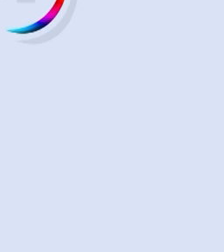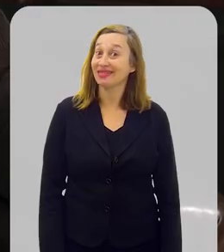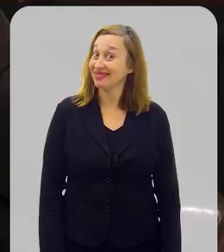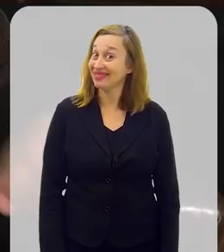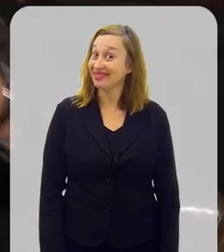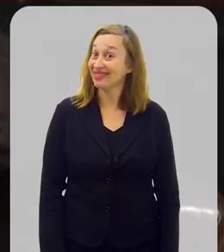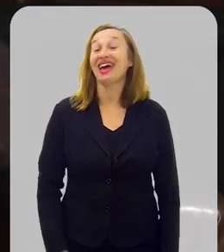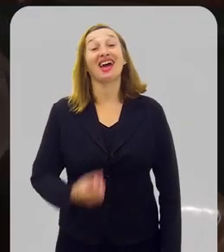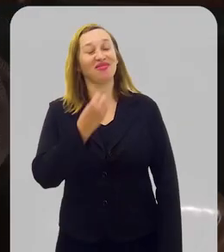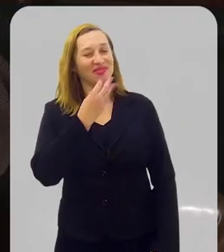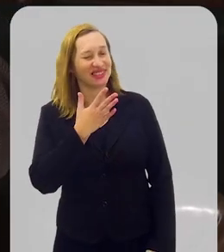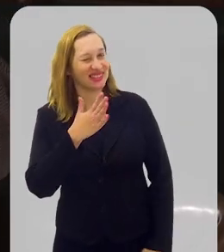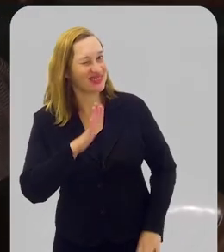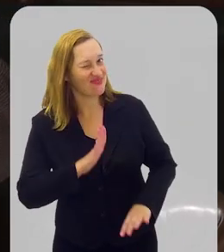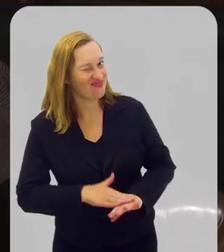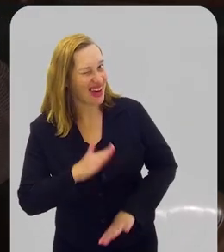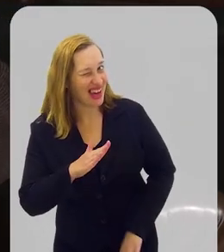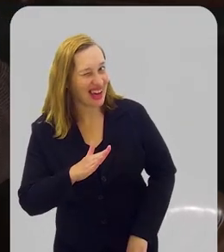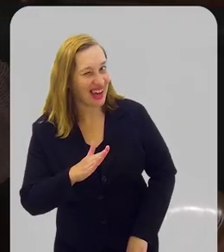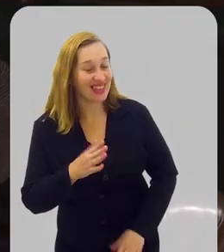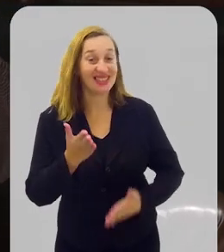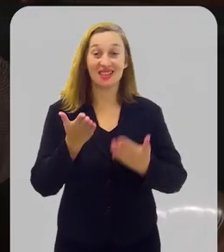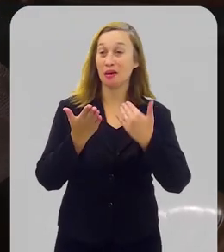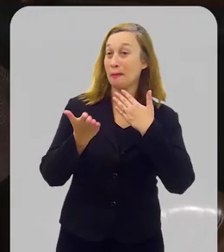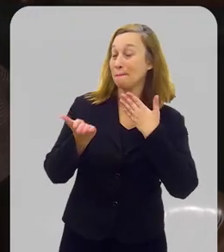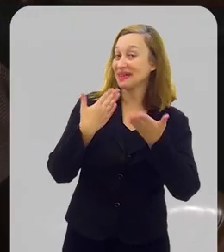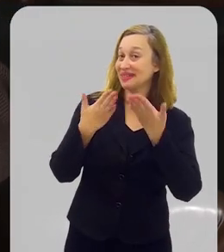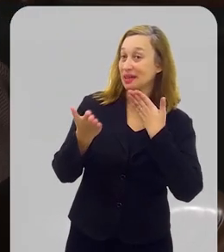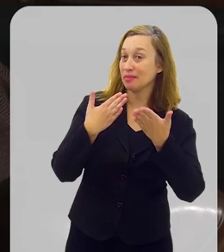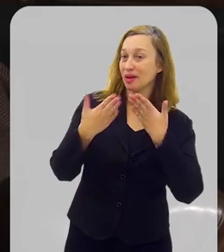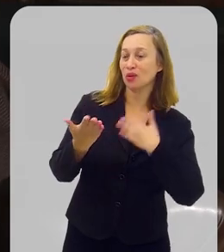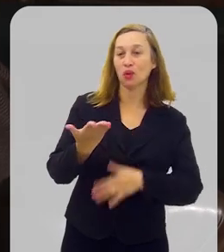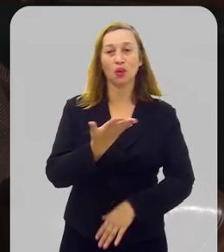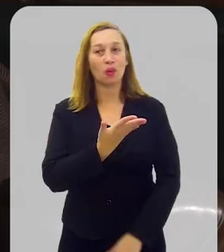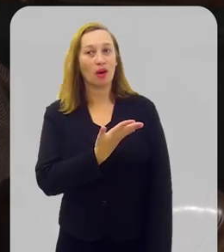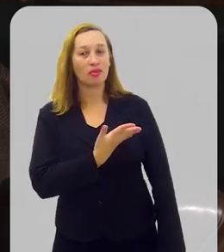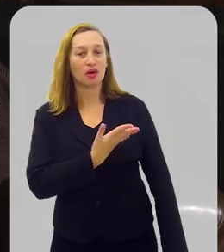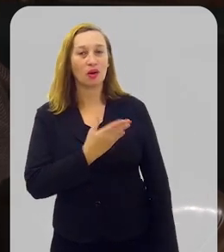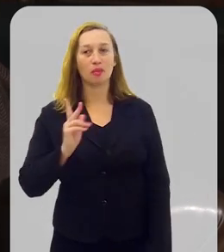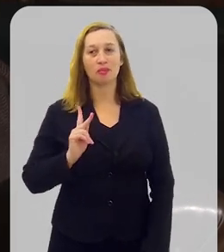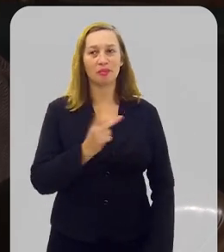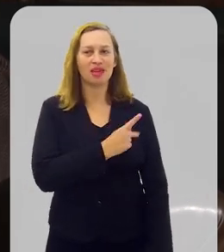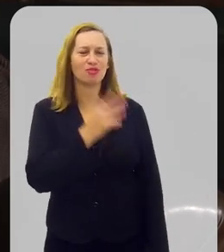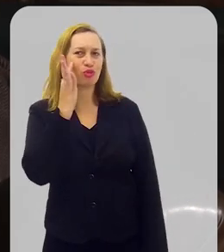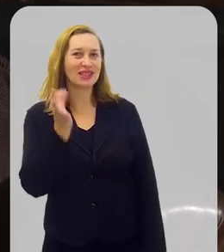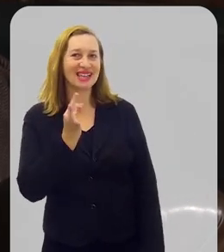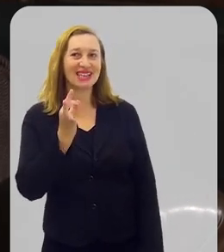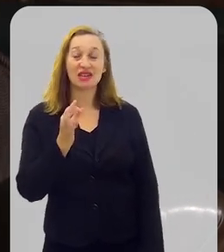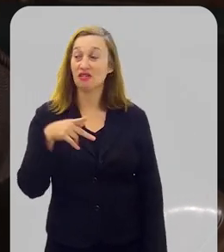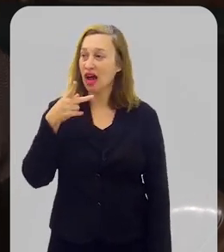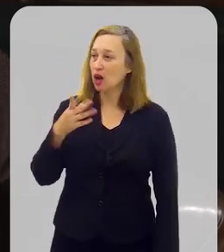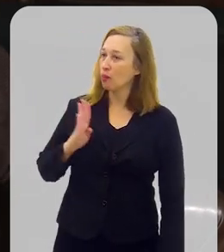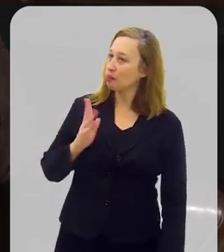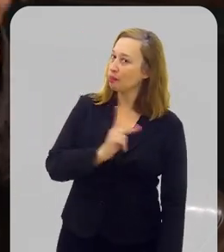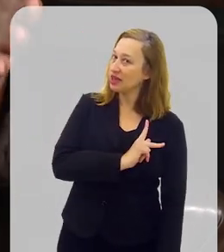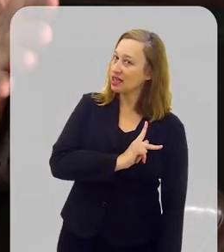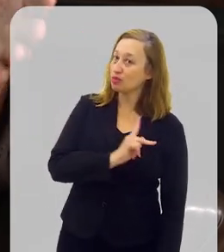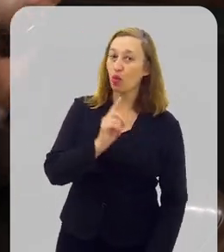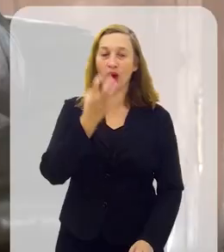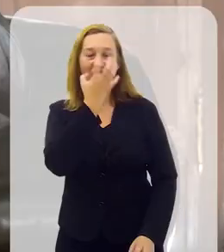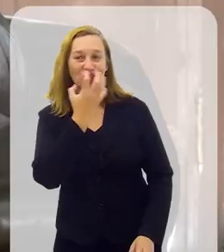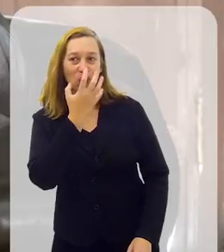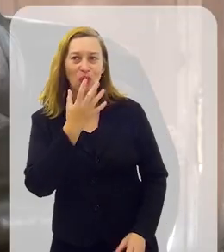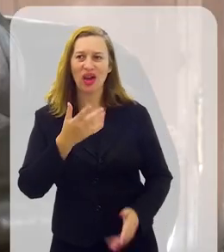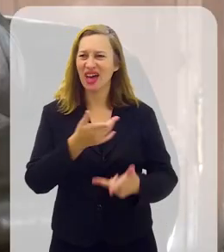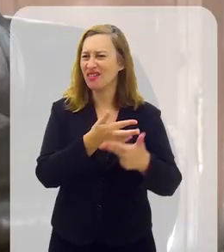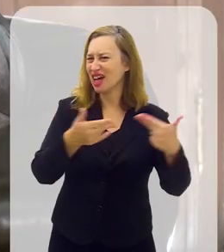e tá mundo bom demais da conta esse bate-papo com o nosso Bispo Bispo não se chamo de bispo chamo de cantor é